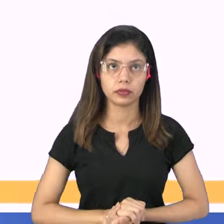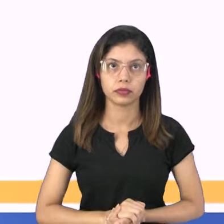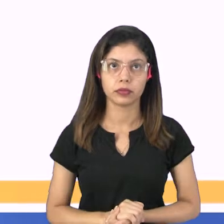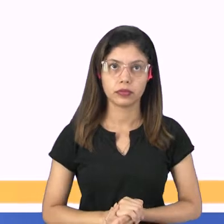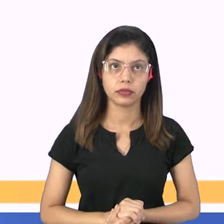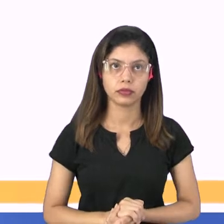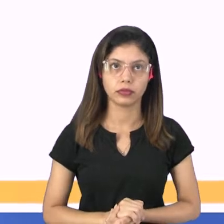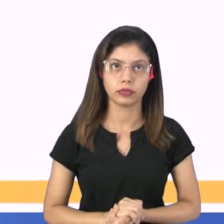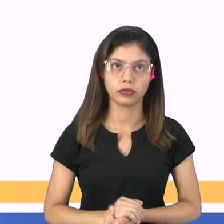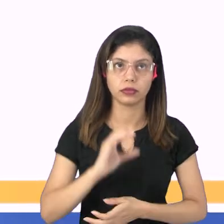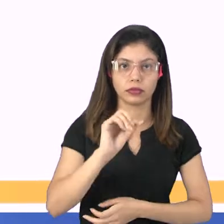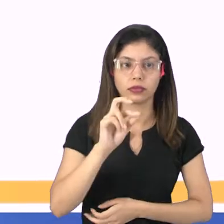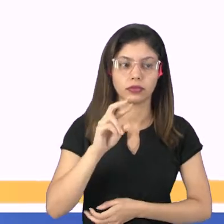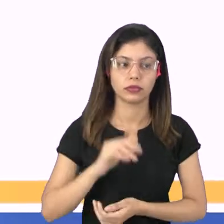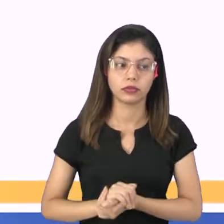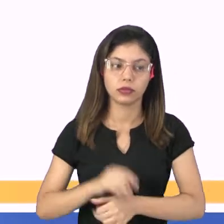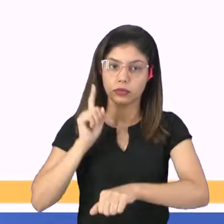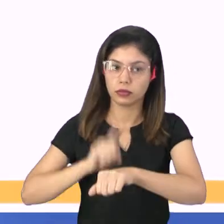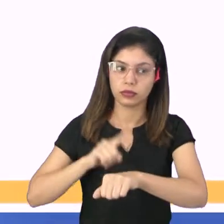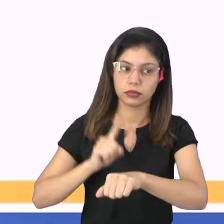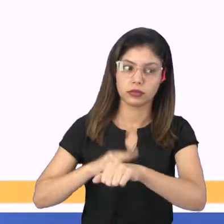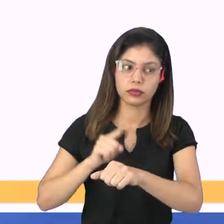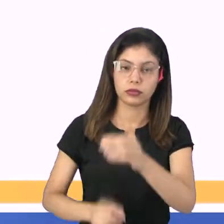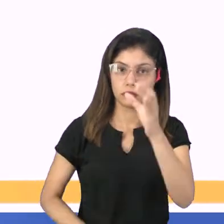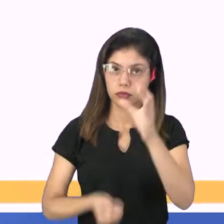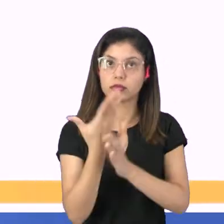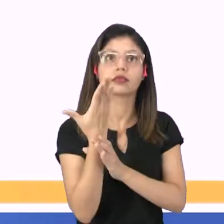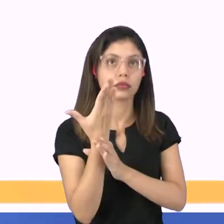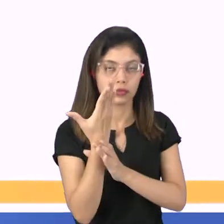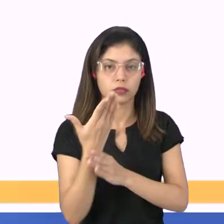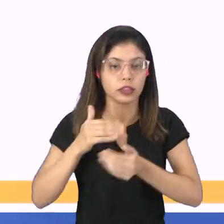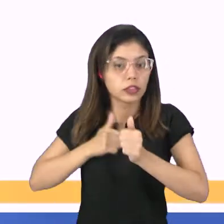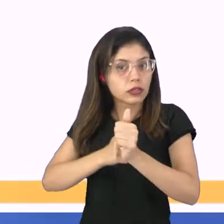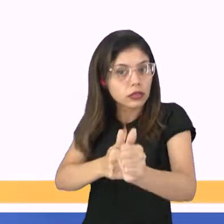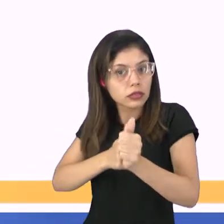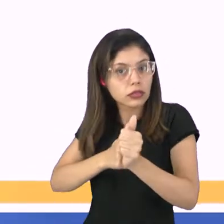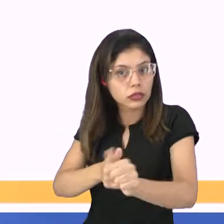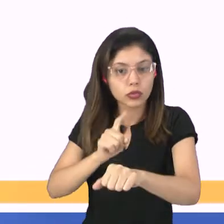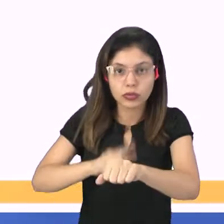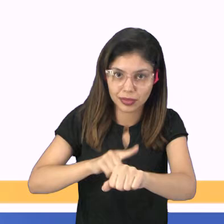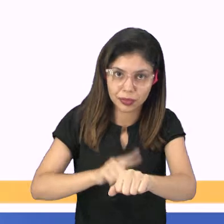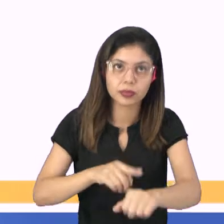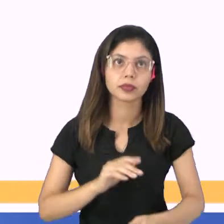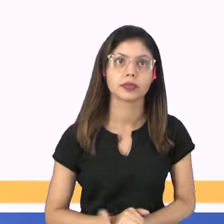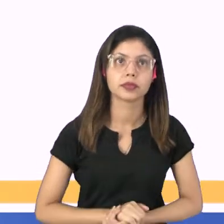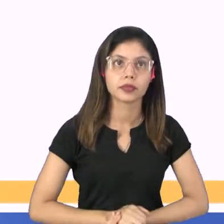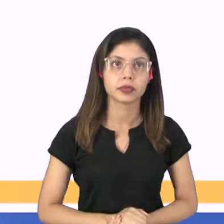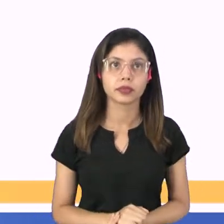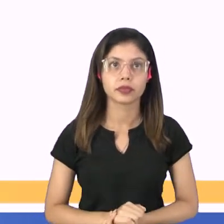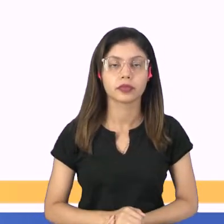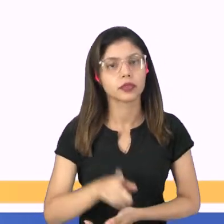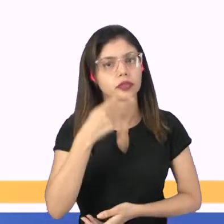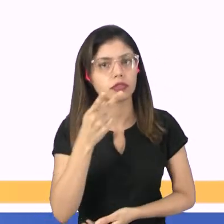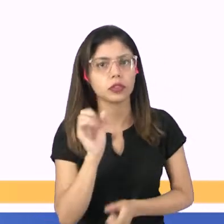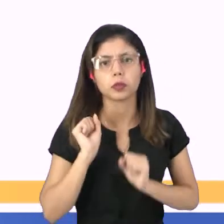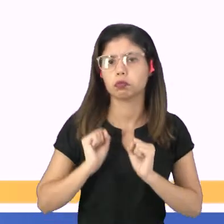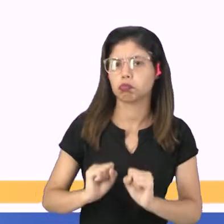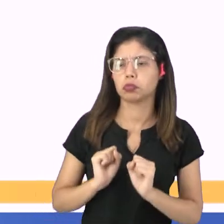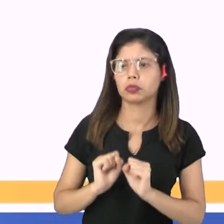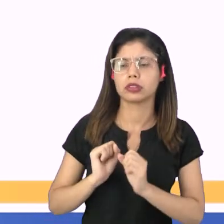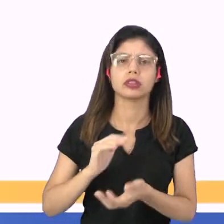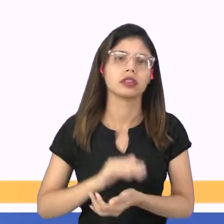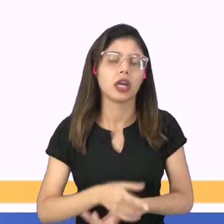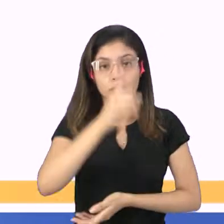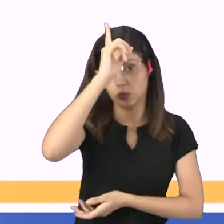Depois, terceiro tópico aí, ó, ordem cronológica dos fatos, ou seja, vai seguir uma ordem do tempo aí, tá? Não